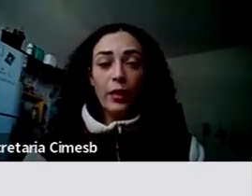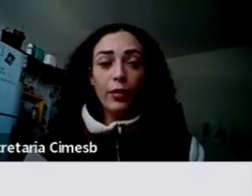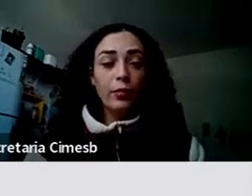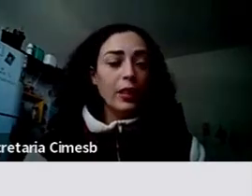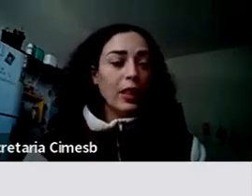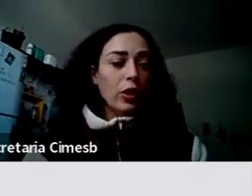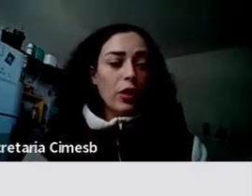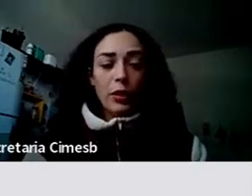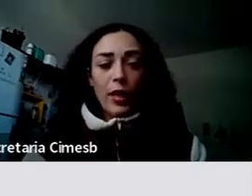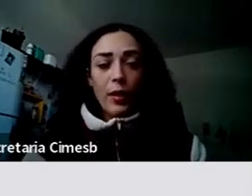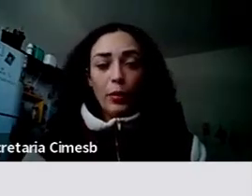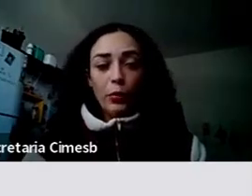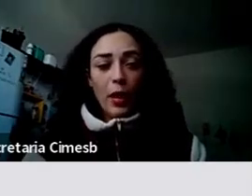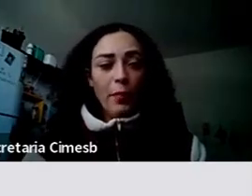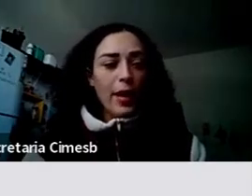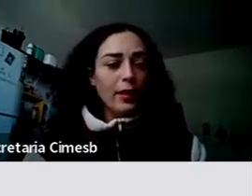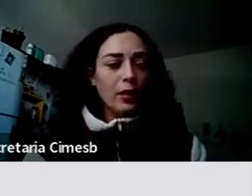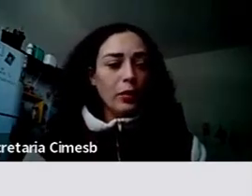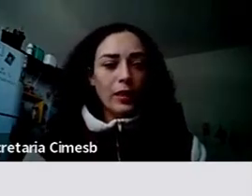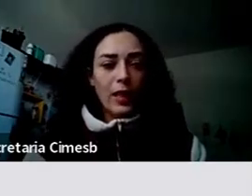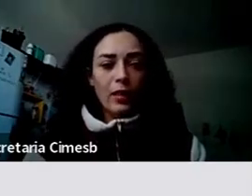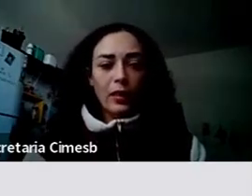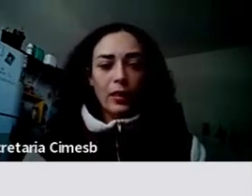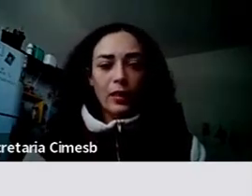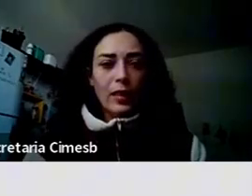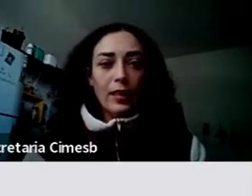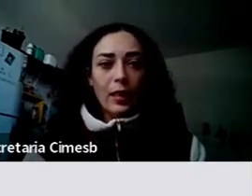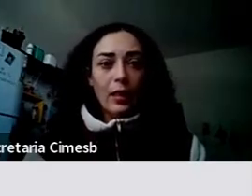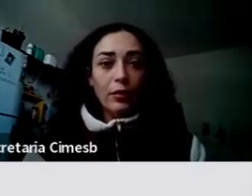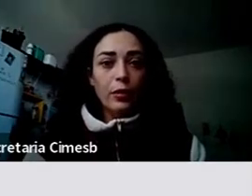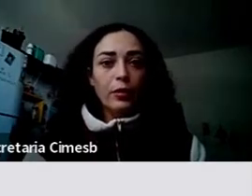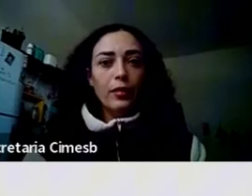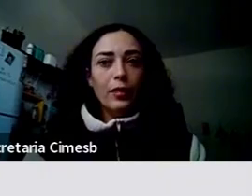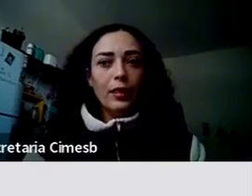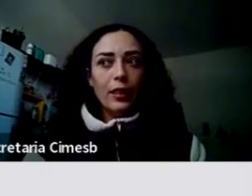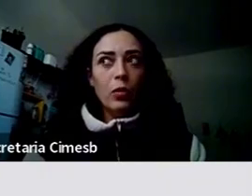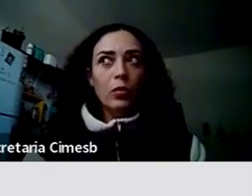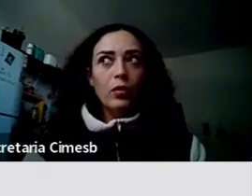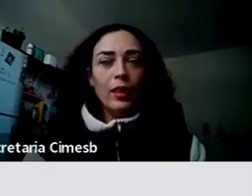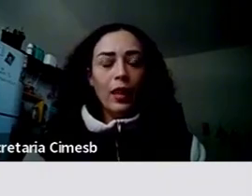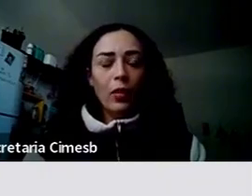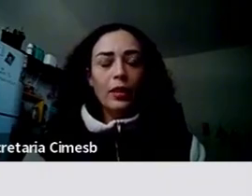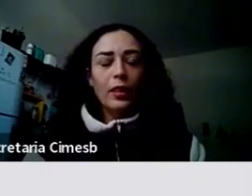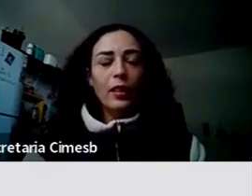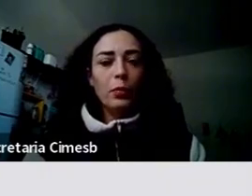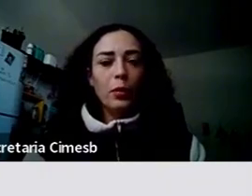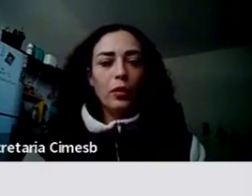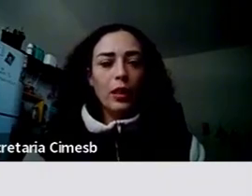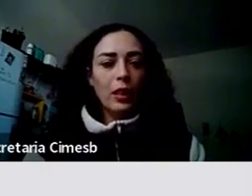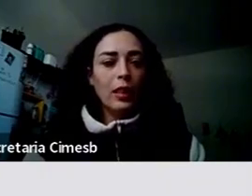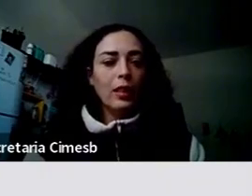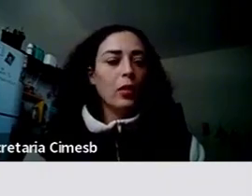um livro, e a gente depois vai se aprofundar mais em outras aulas nesse livro. Então, tem coisa